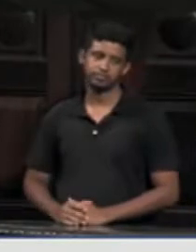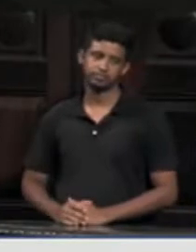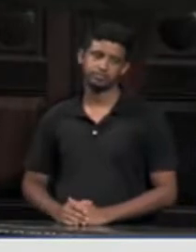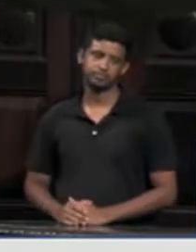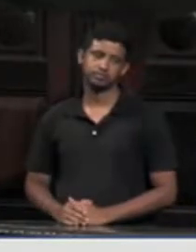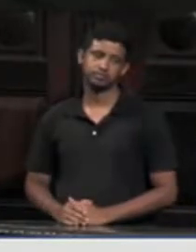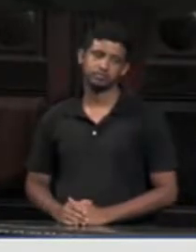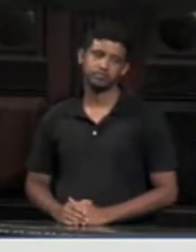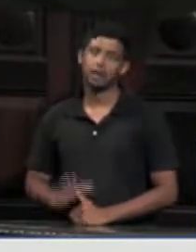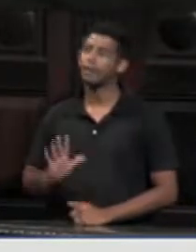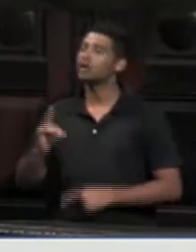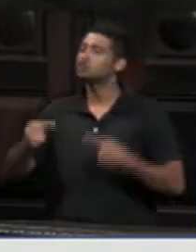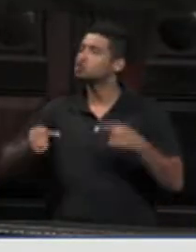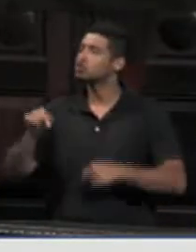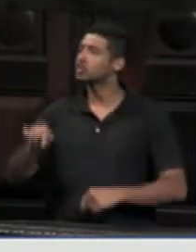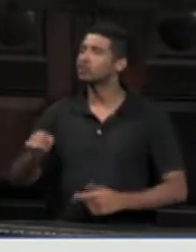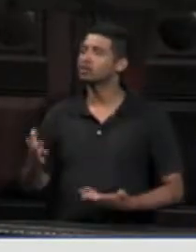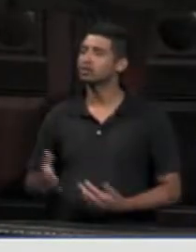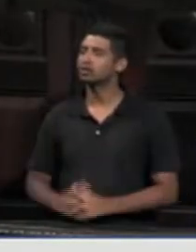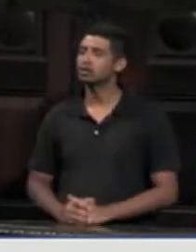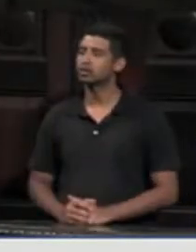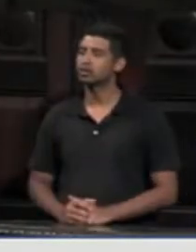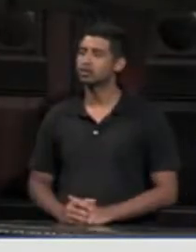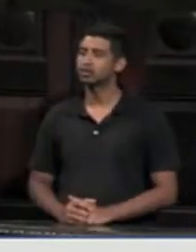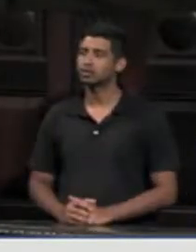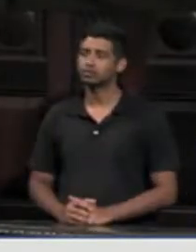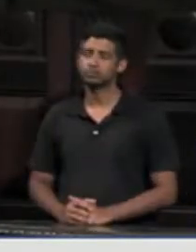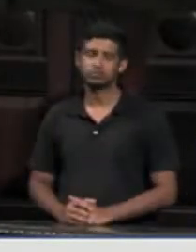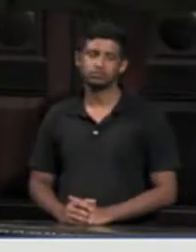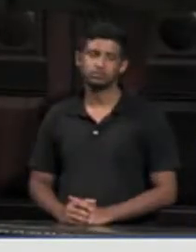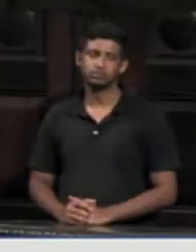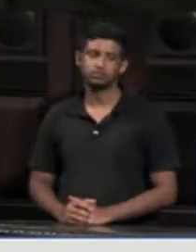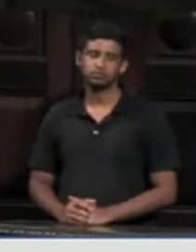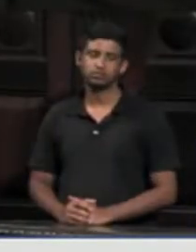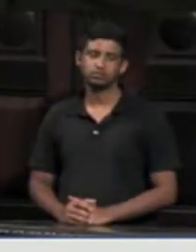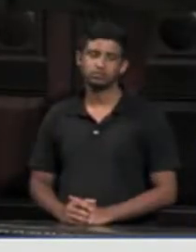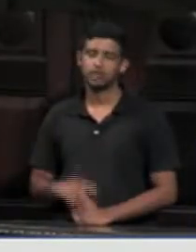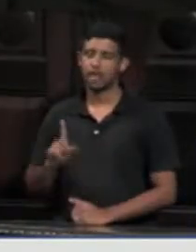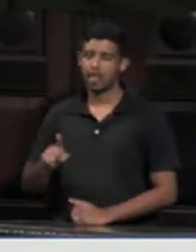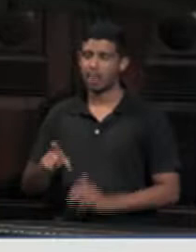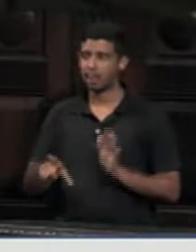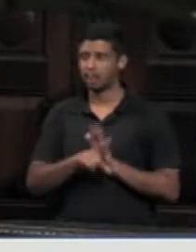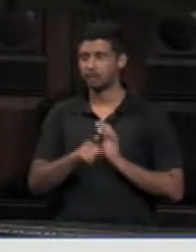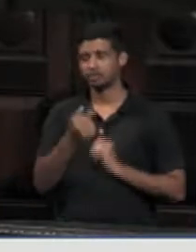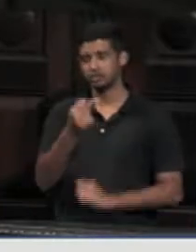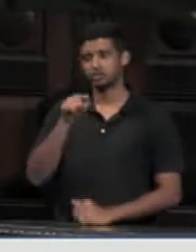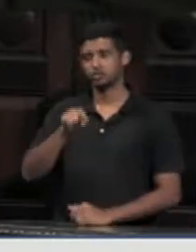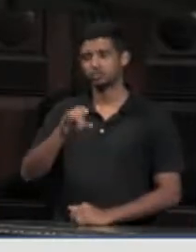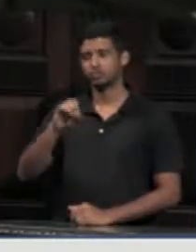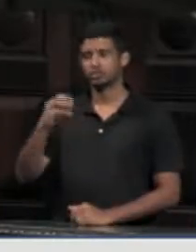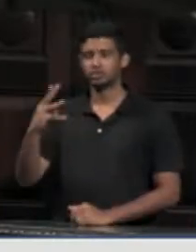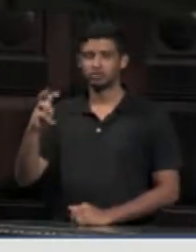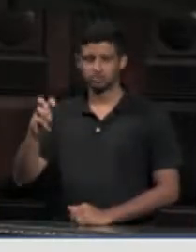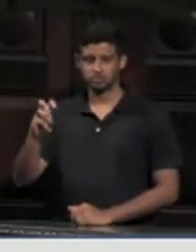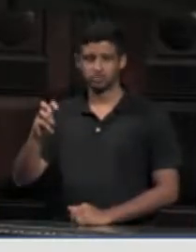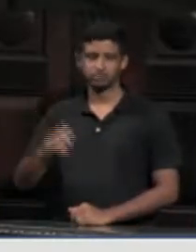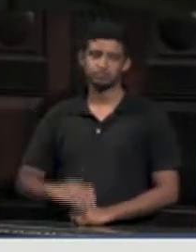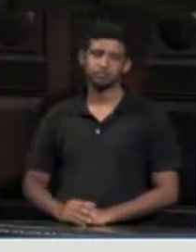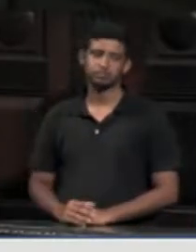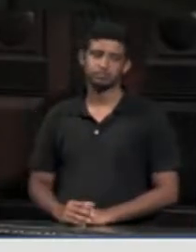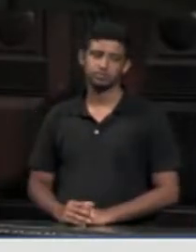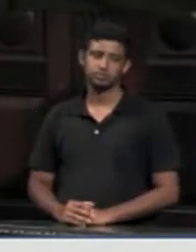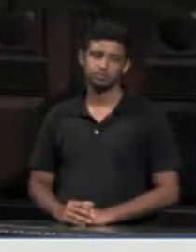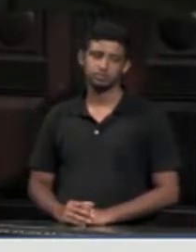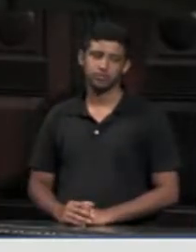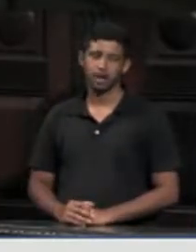A discussão que nós fizemos, profunda e ampla, foi na 7.035, quando foi instituído o Sistema Estadual de Cultura.